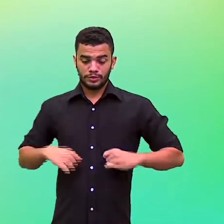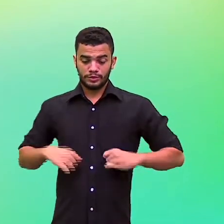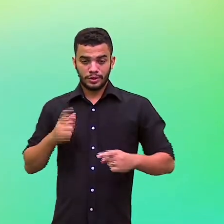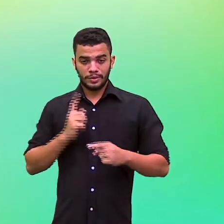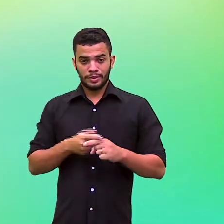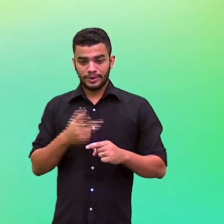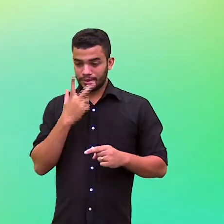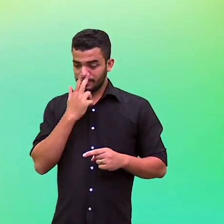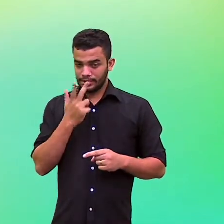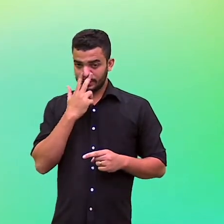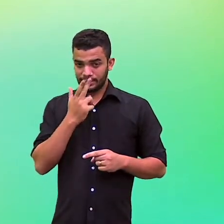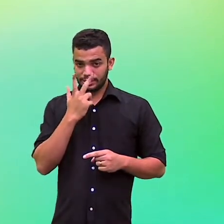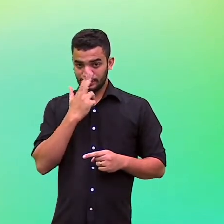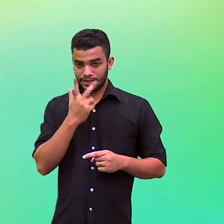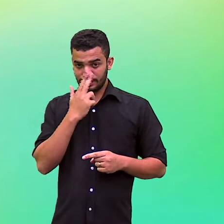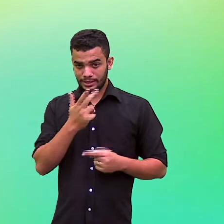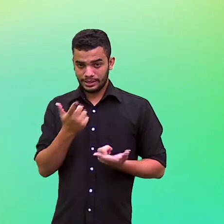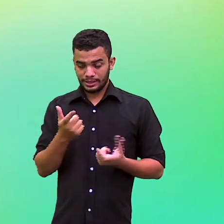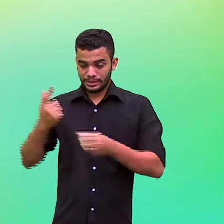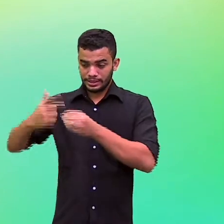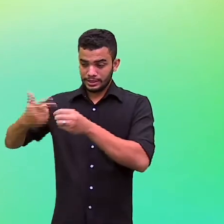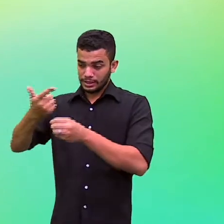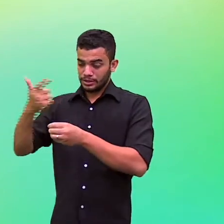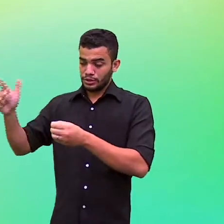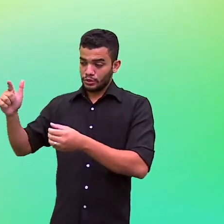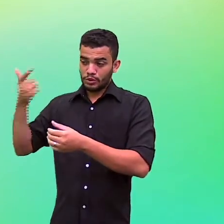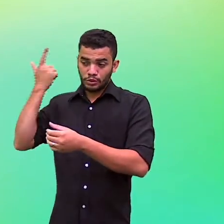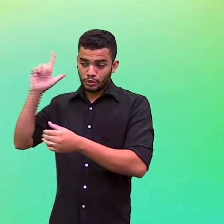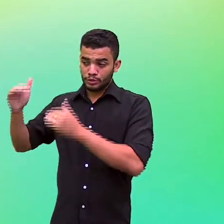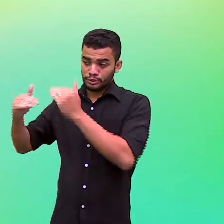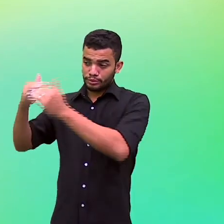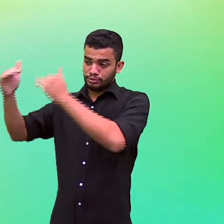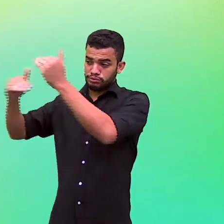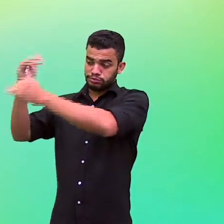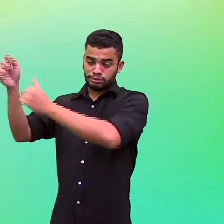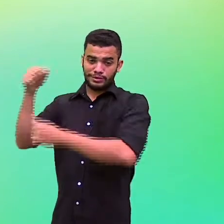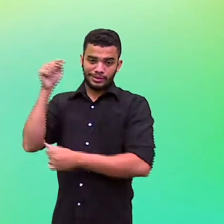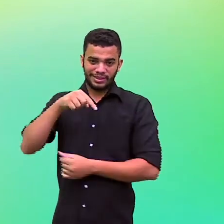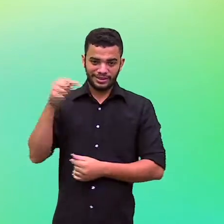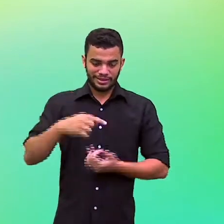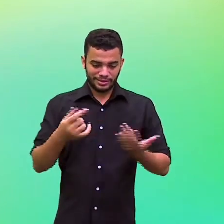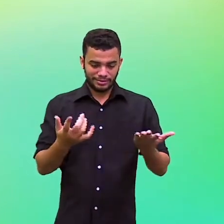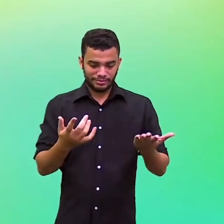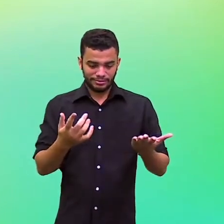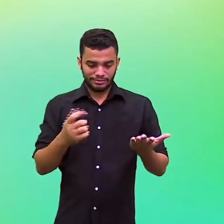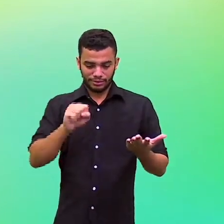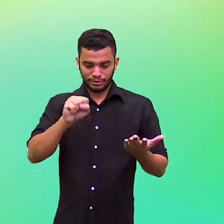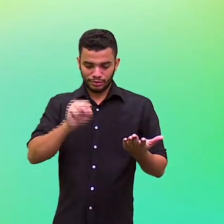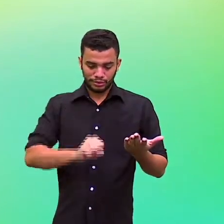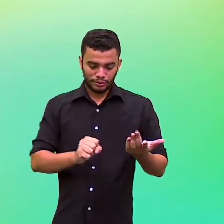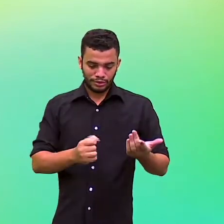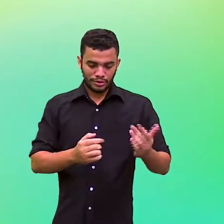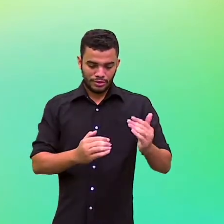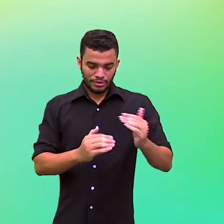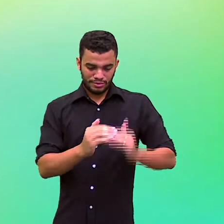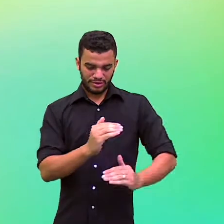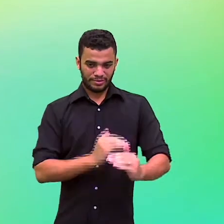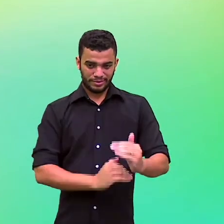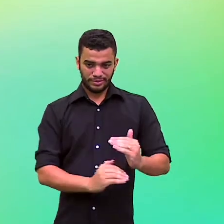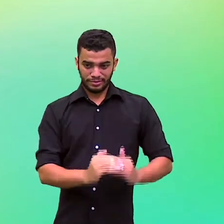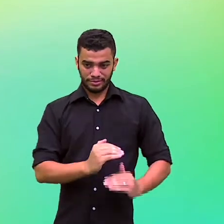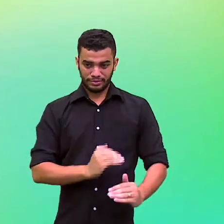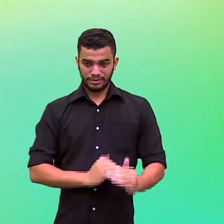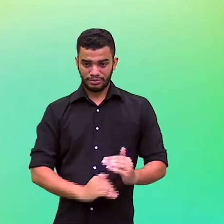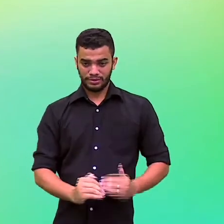era conquistar mais autonomia econômica e política para esta região. Como que esse